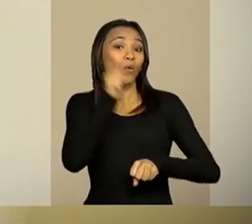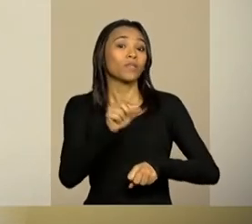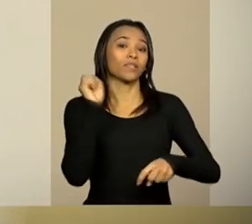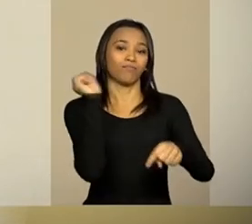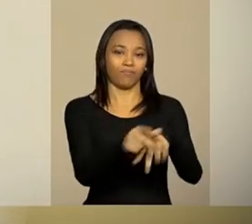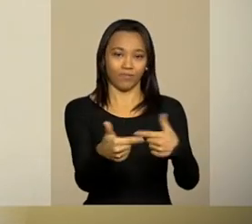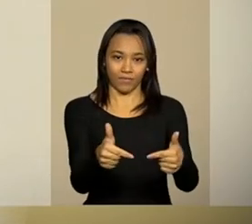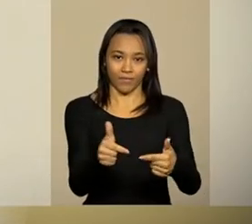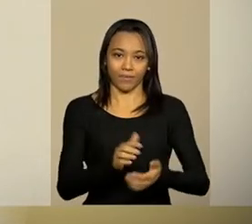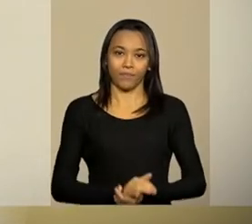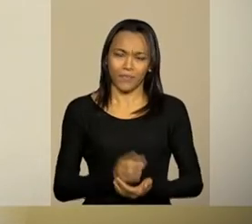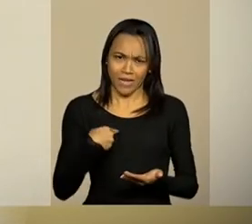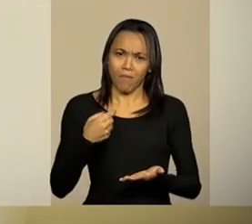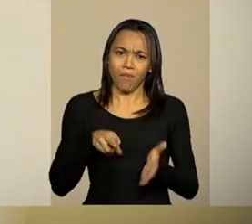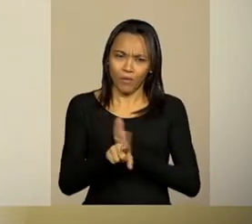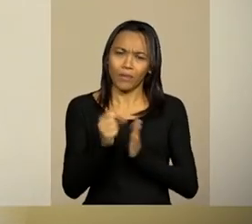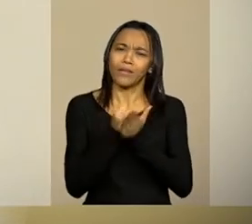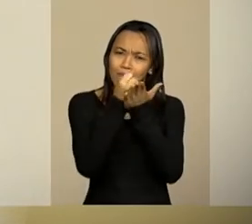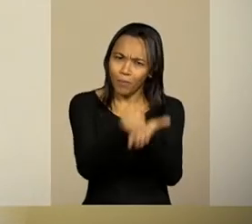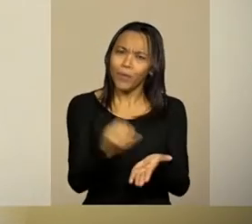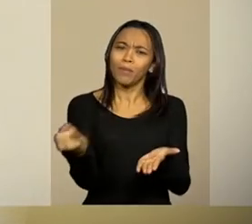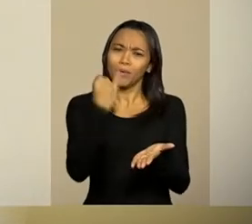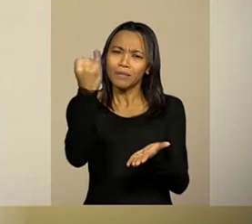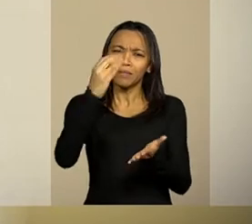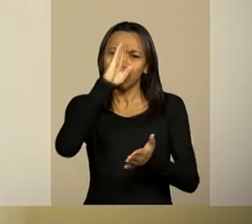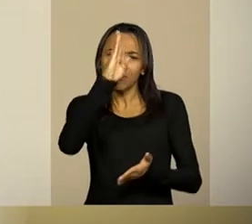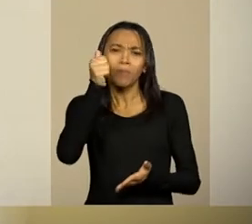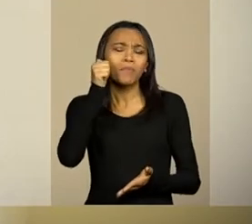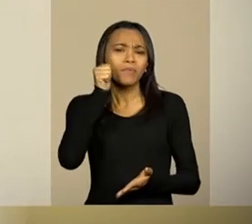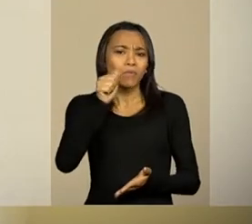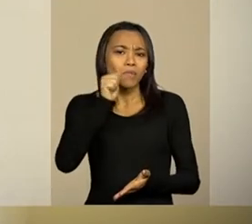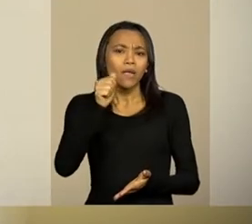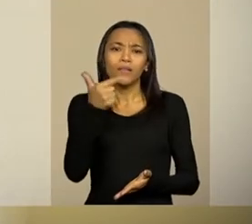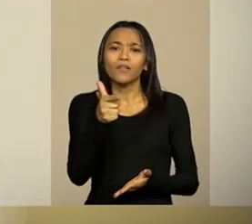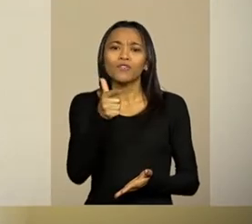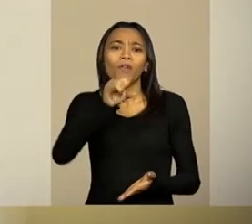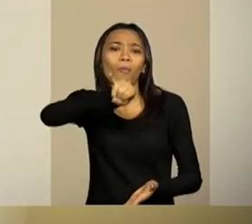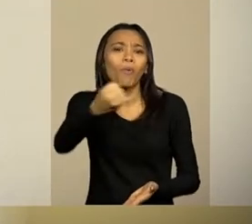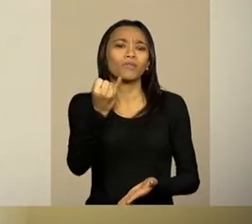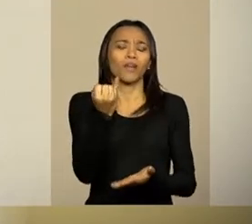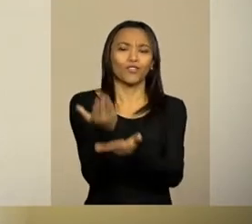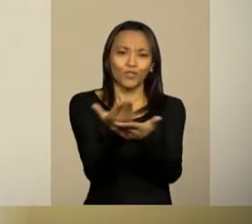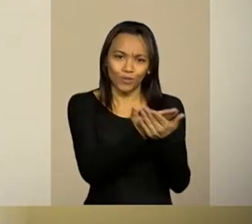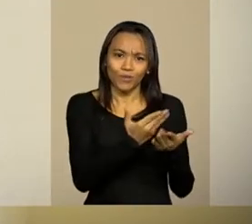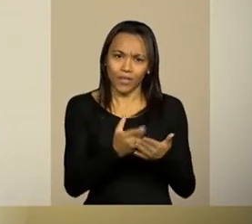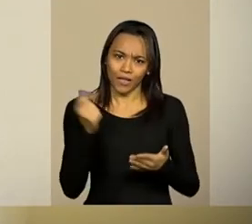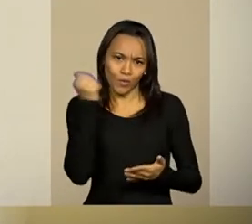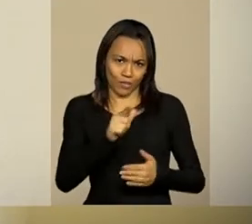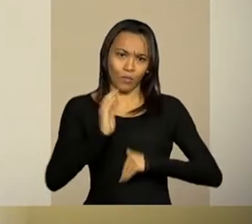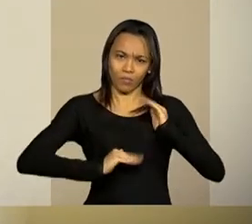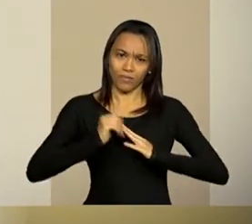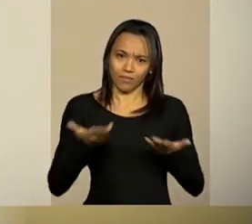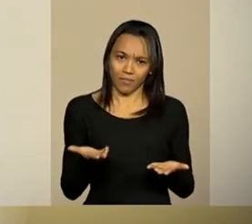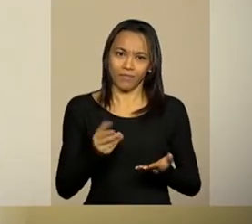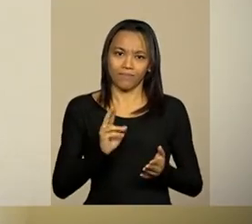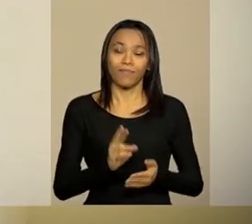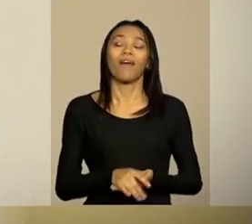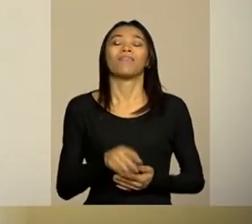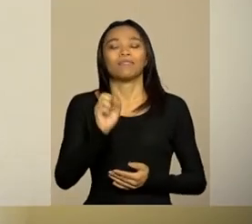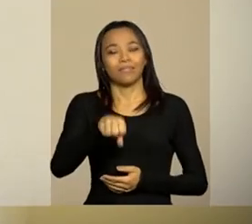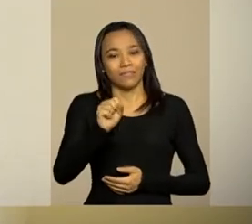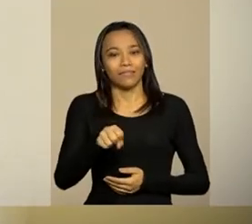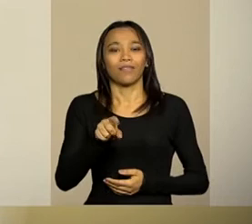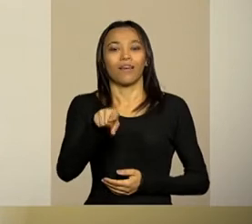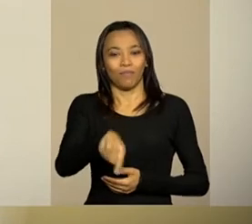conseguir um bom emprego esse apoio e principalmente para as mulheres que não tiveram a chance de estudar e ter uma profissão né presidenta é assim